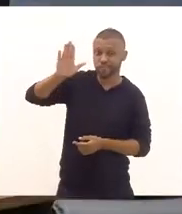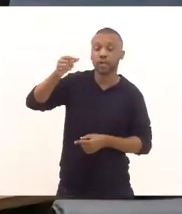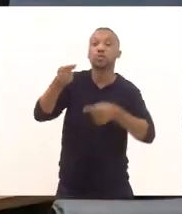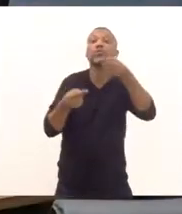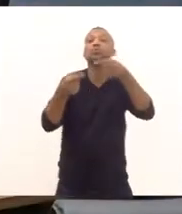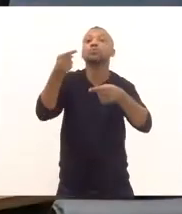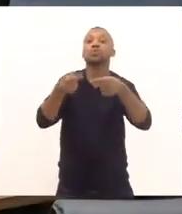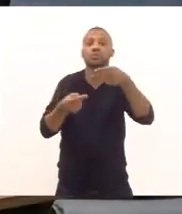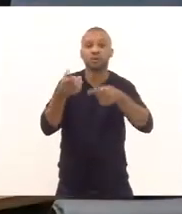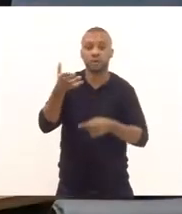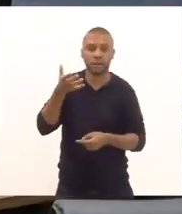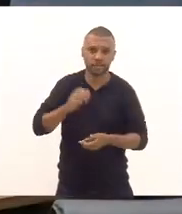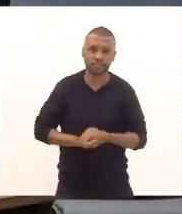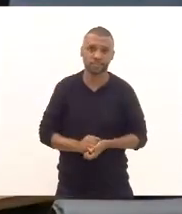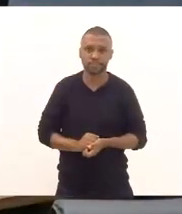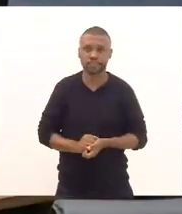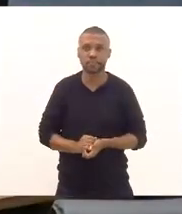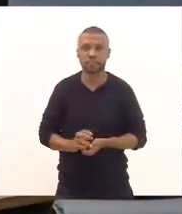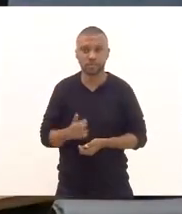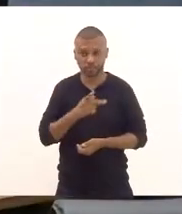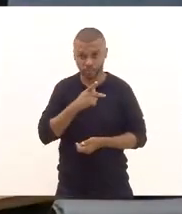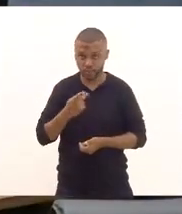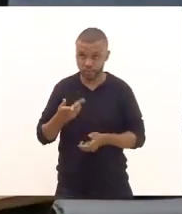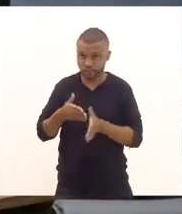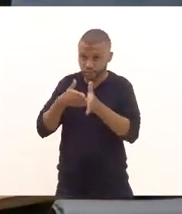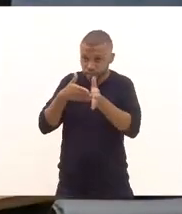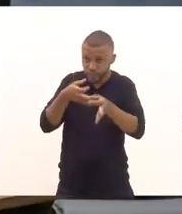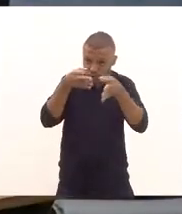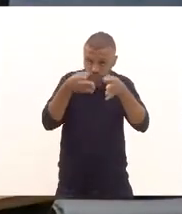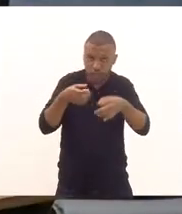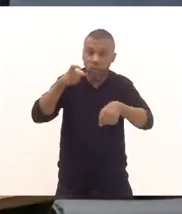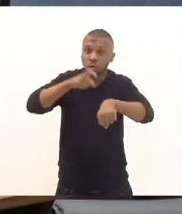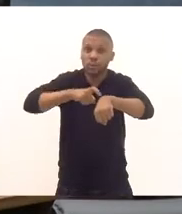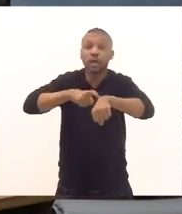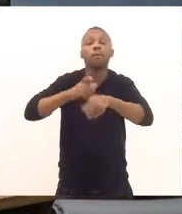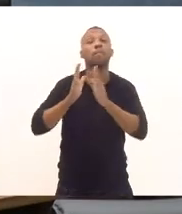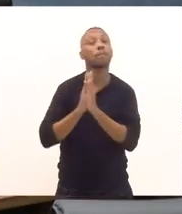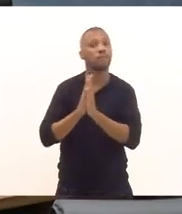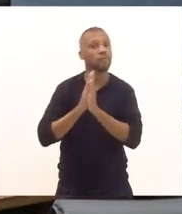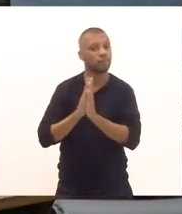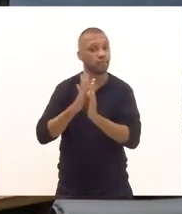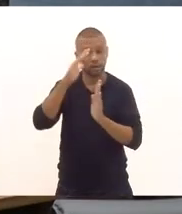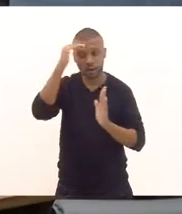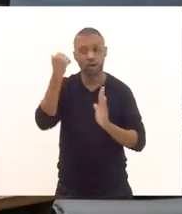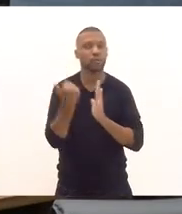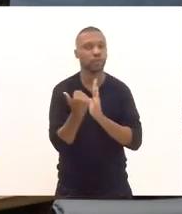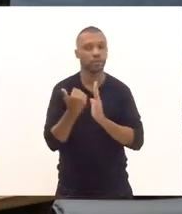eu vou a presidência vai ser groso na questão do tempo em por favor